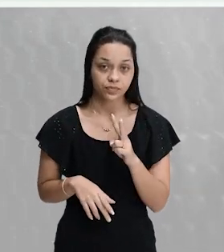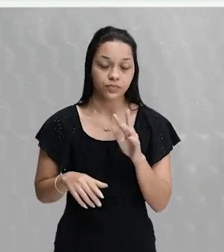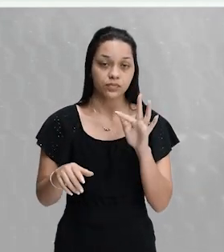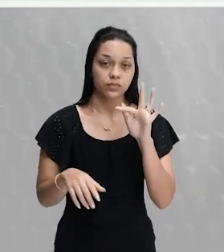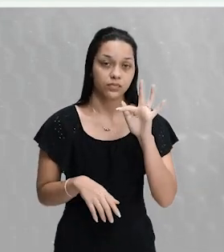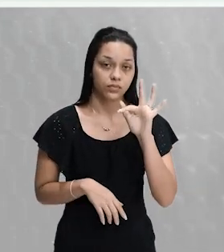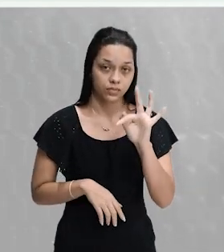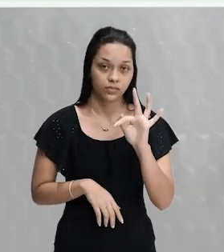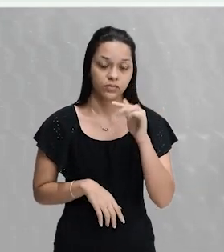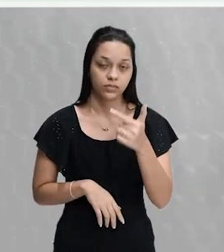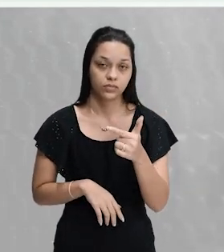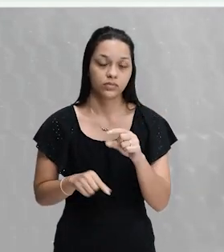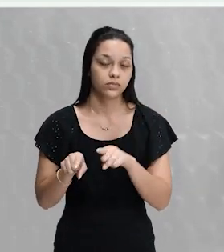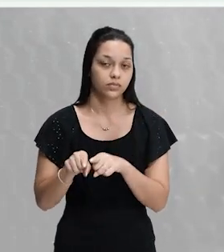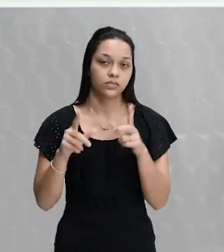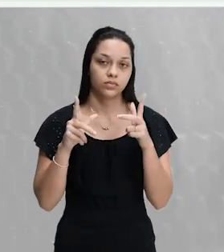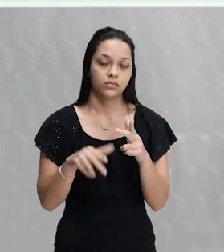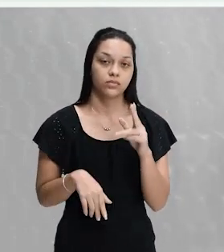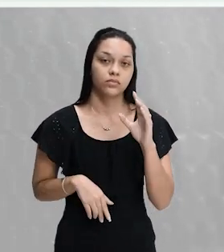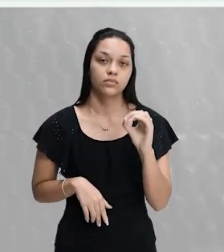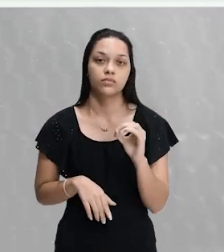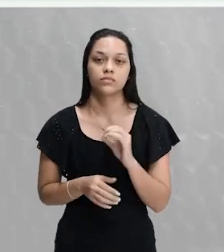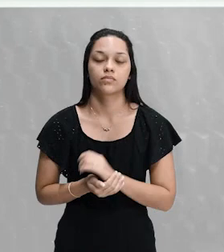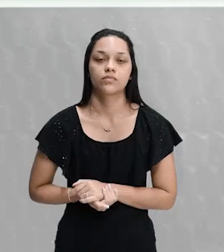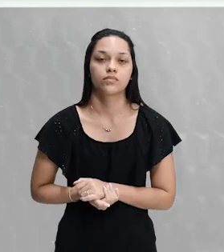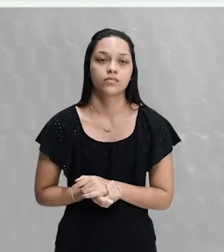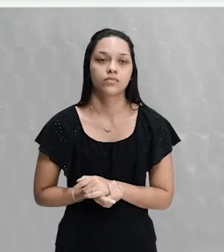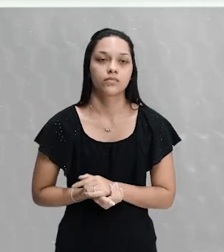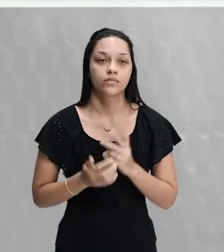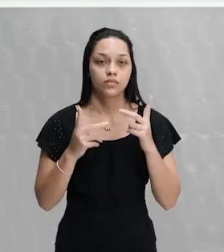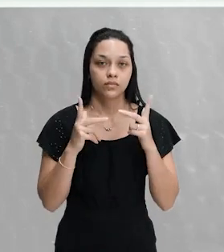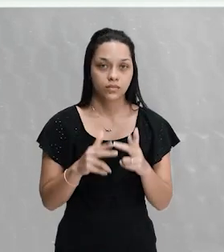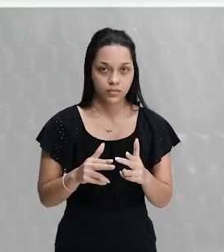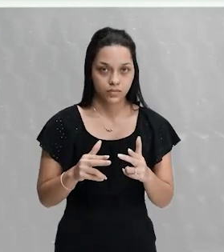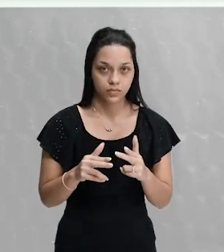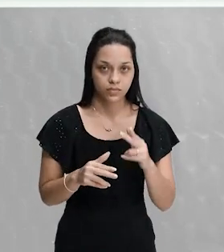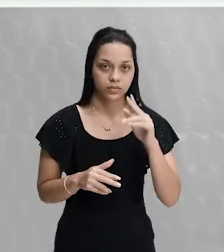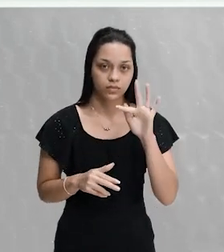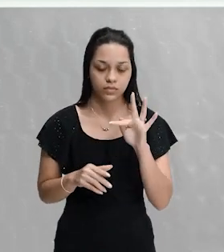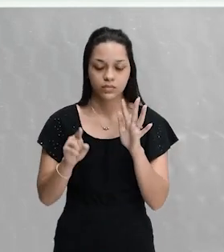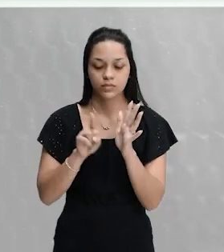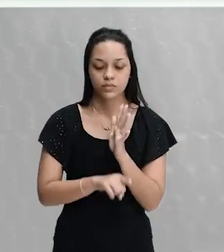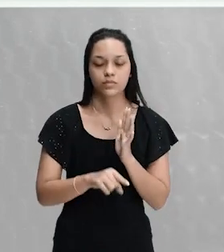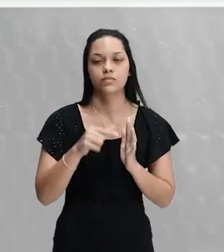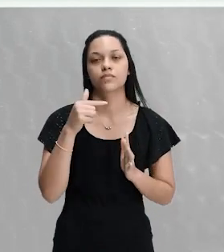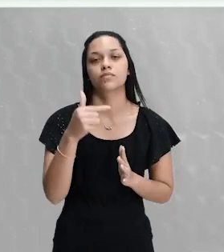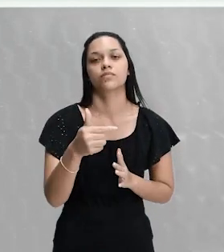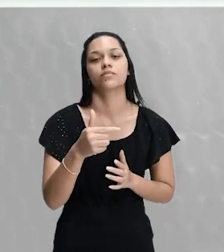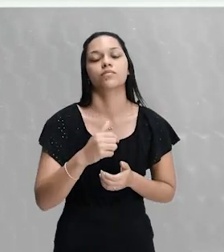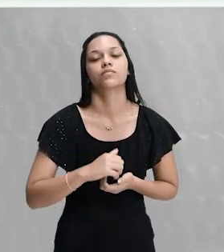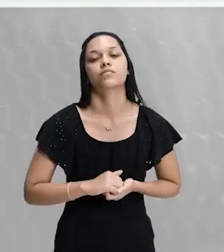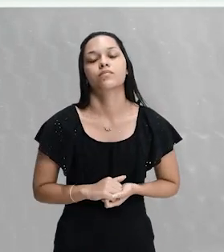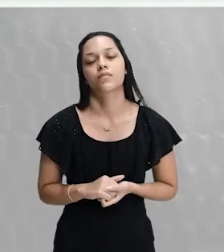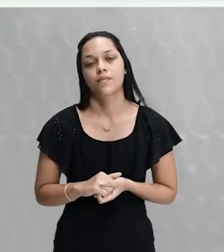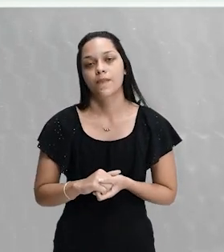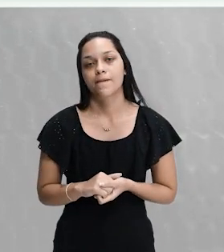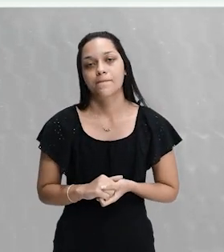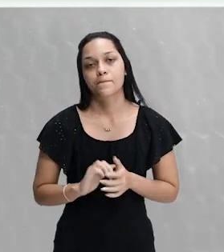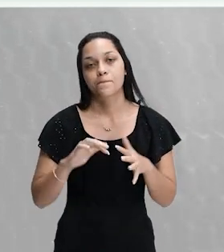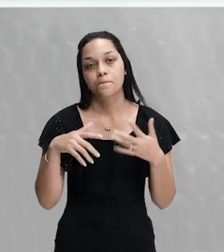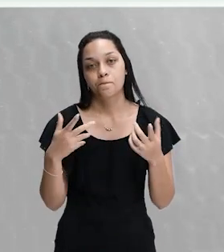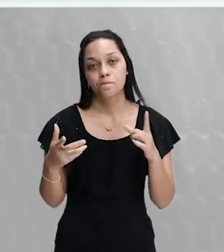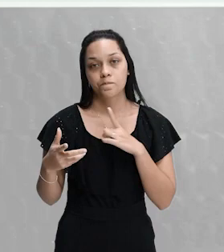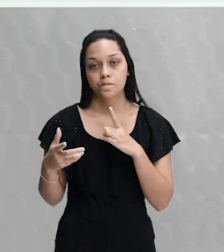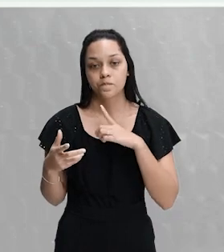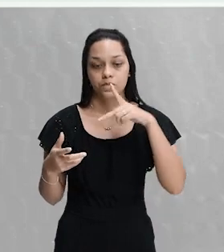de 2 também vai dar 0. Ele vai ser igualzinho o f de menos 2. Ó. Então, formou o